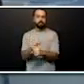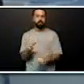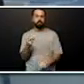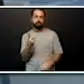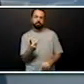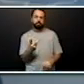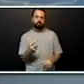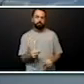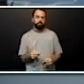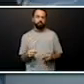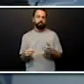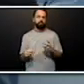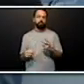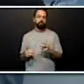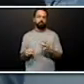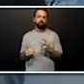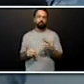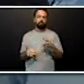Módulo de 0.